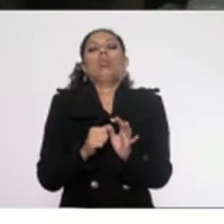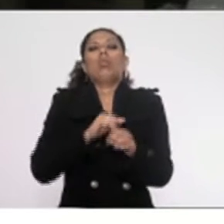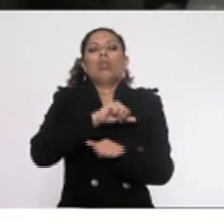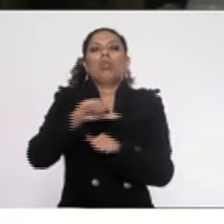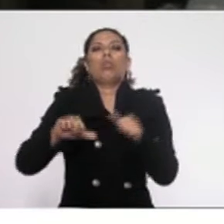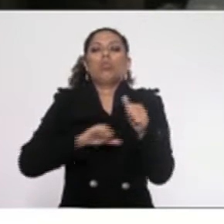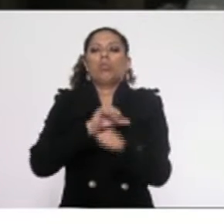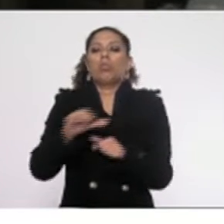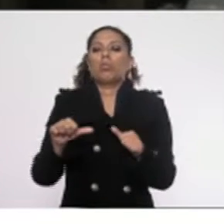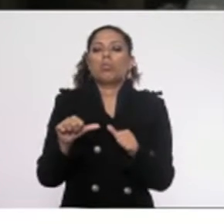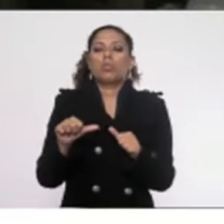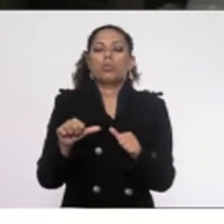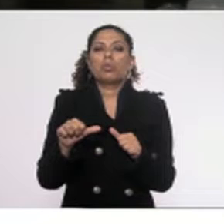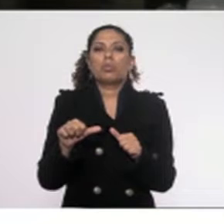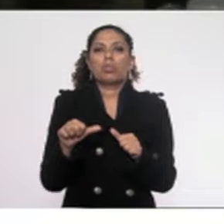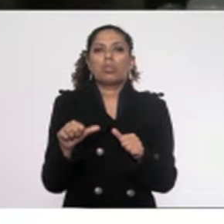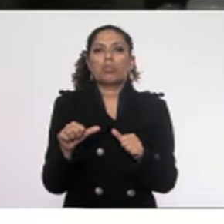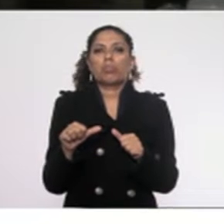altera... 8146.